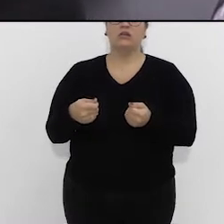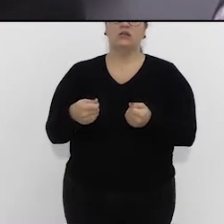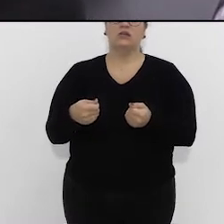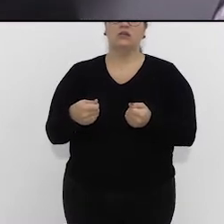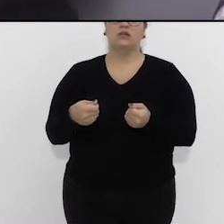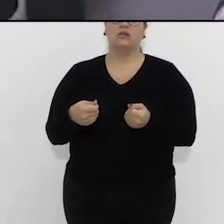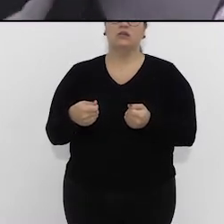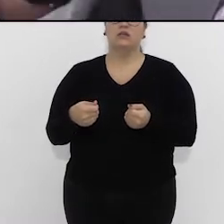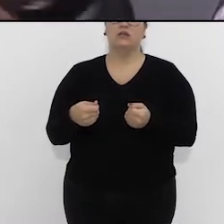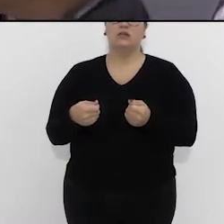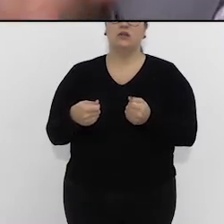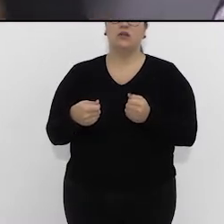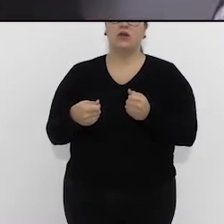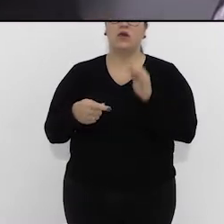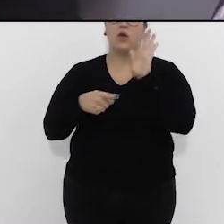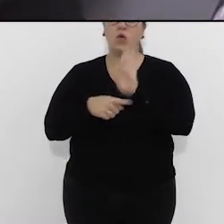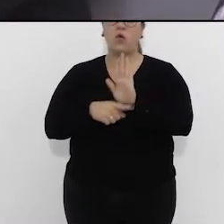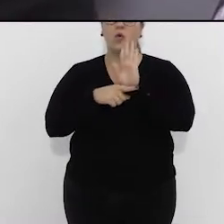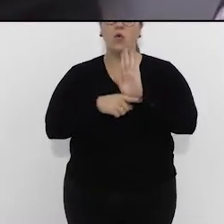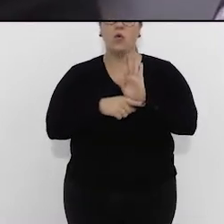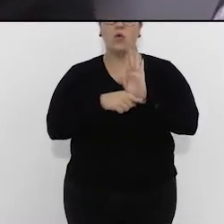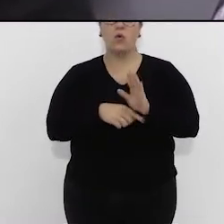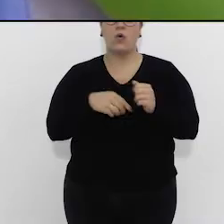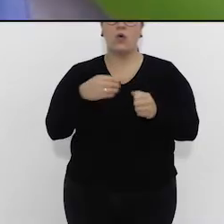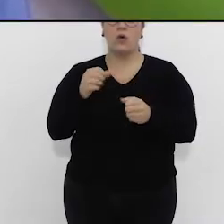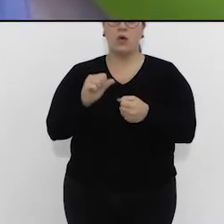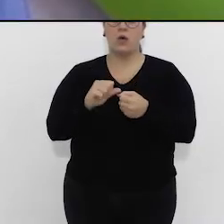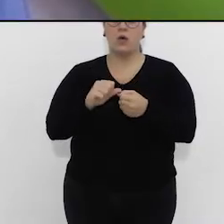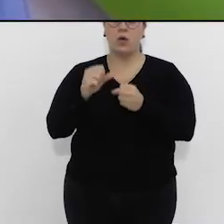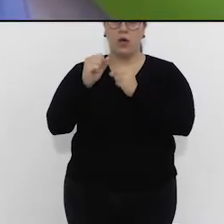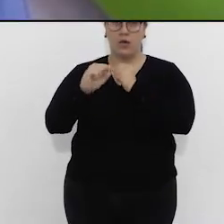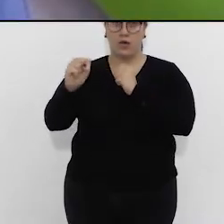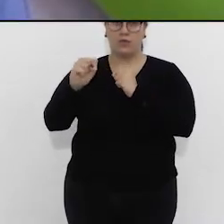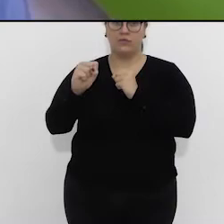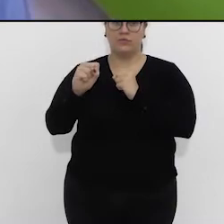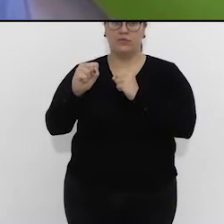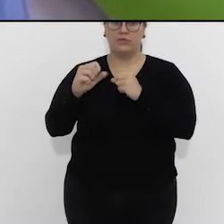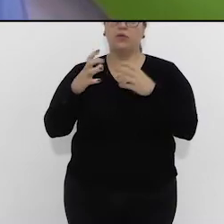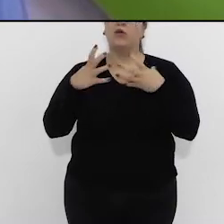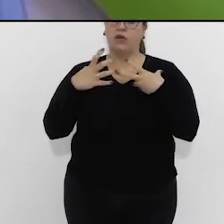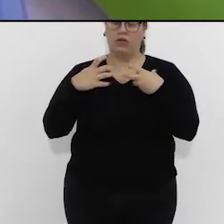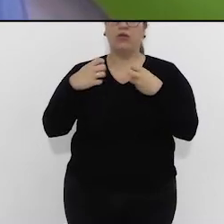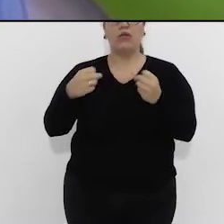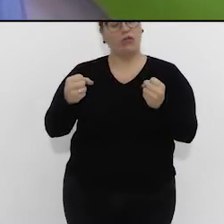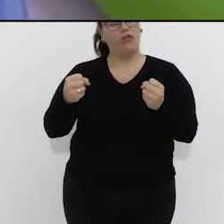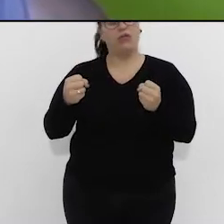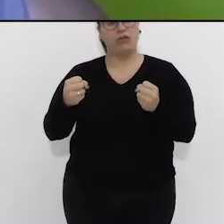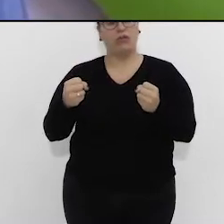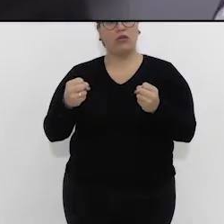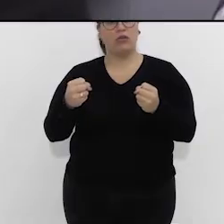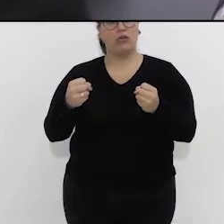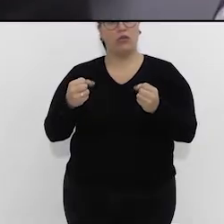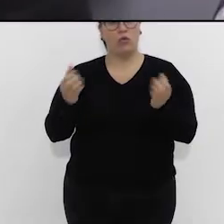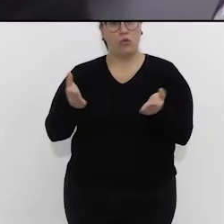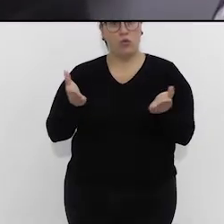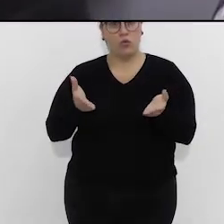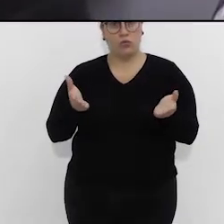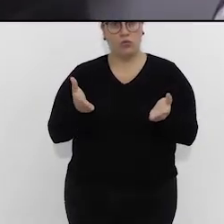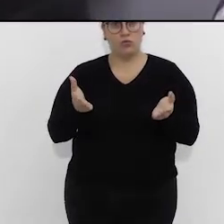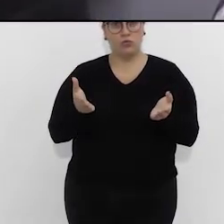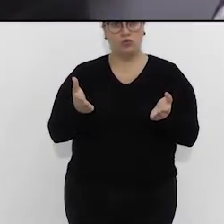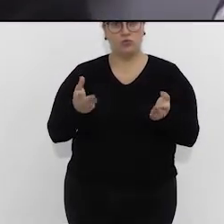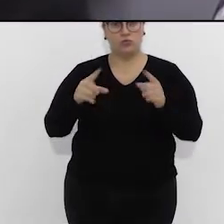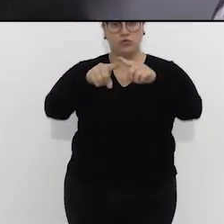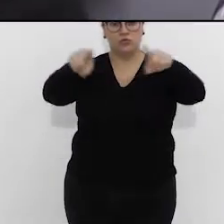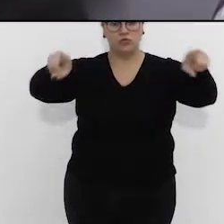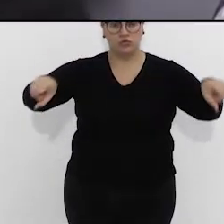uma possibilidade para os alunos praticar o esporte a Com certeza você tem um secretário do esporte que tem hoje físico